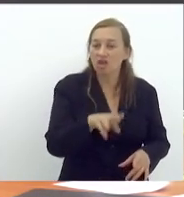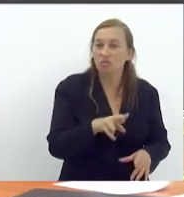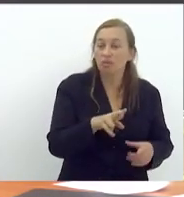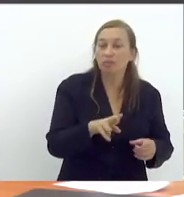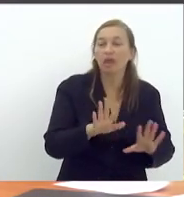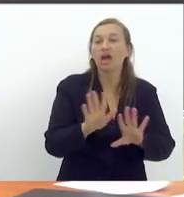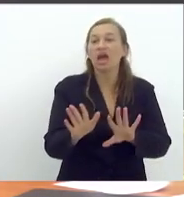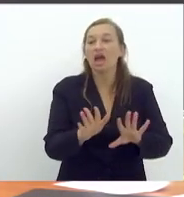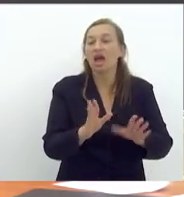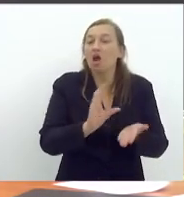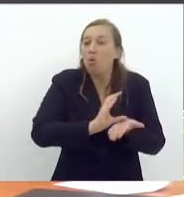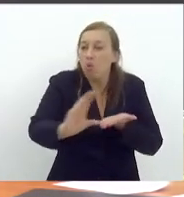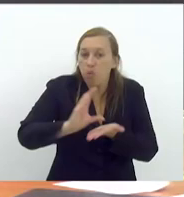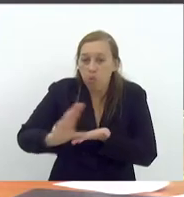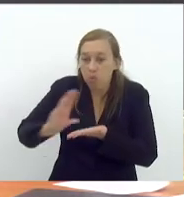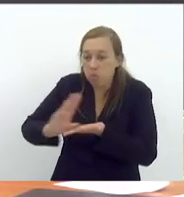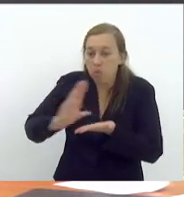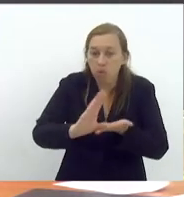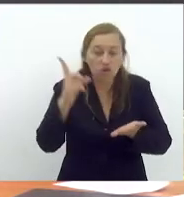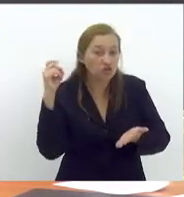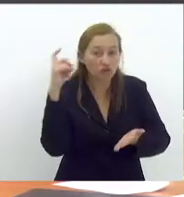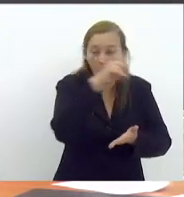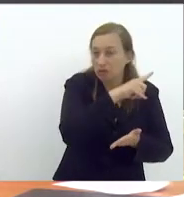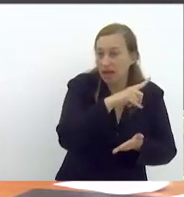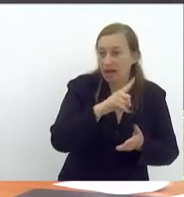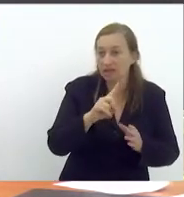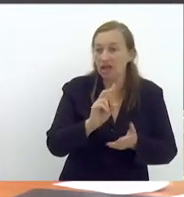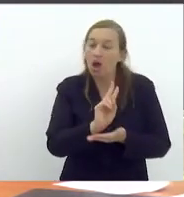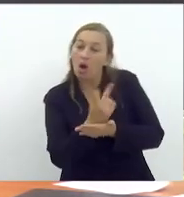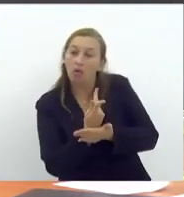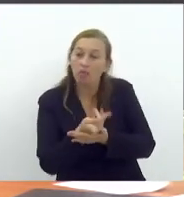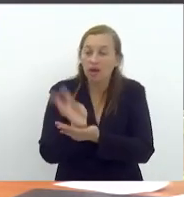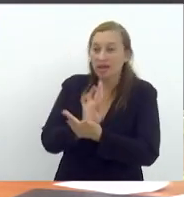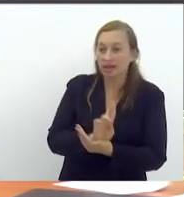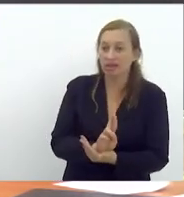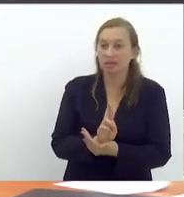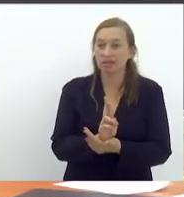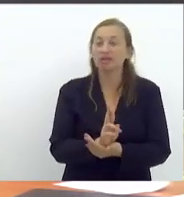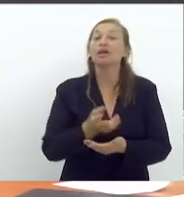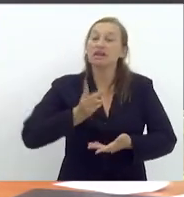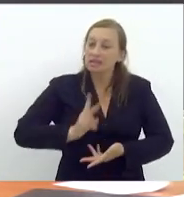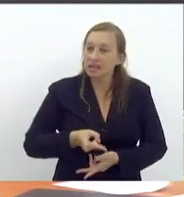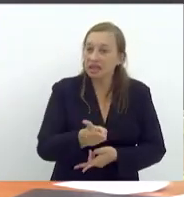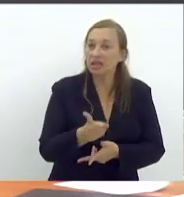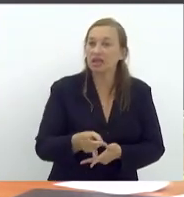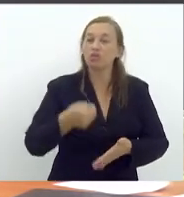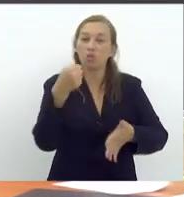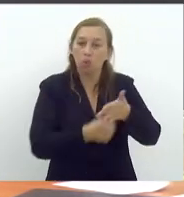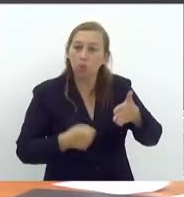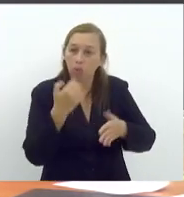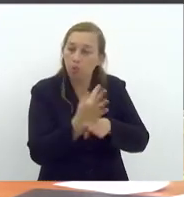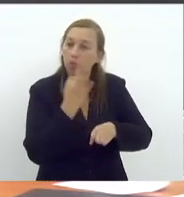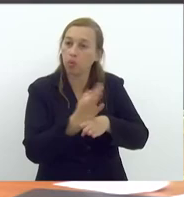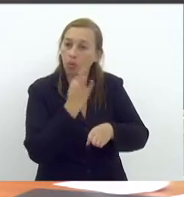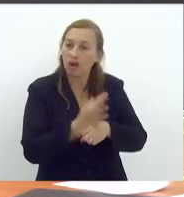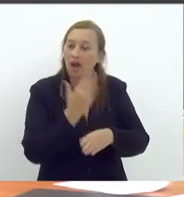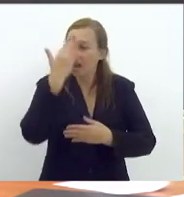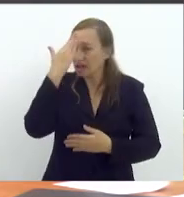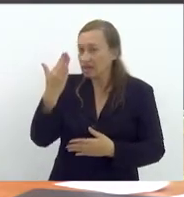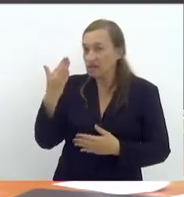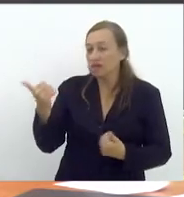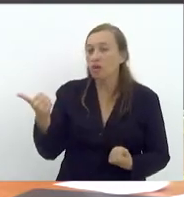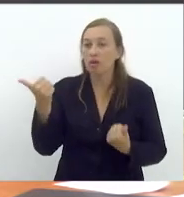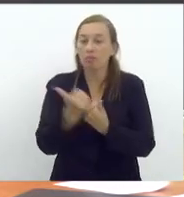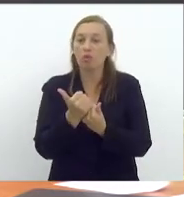as verbas chegam com dificuldade ou Break mas seguimos Resistindo e agradecemos pelo apoio em tornar